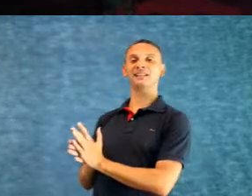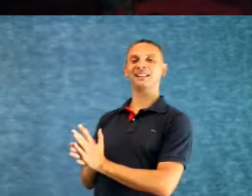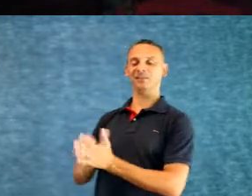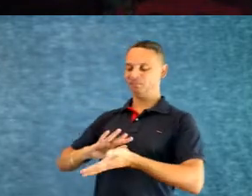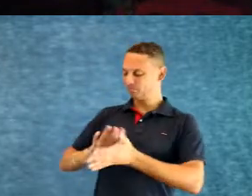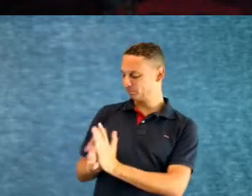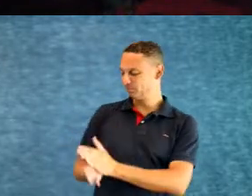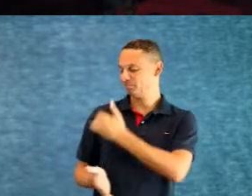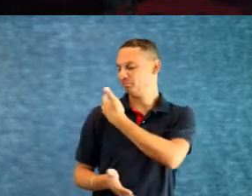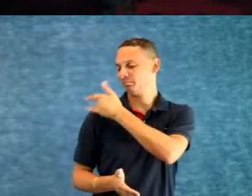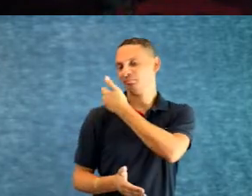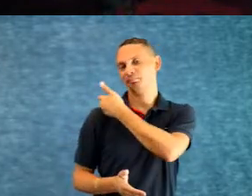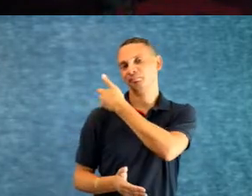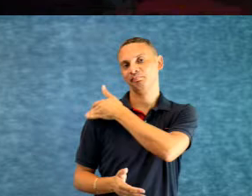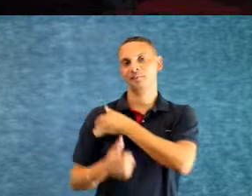mais, vai estudar